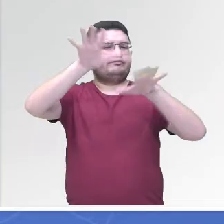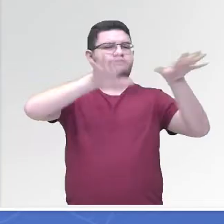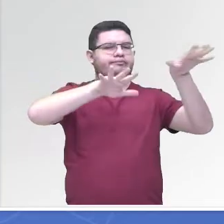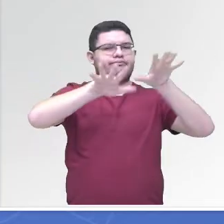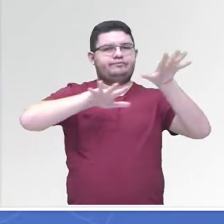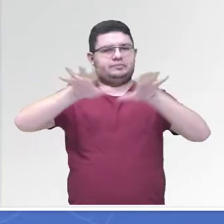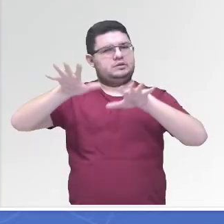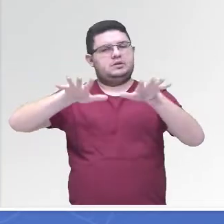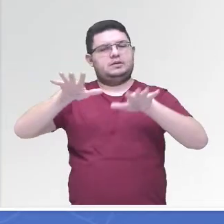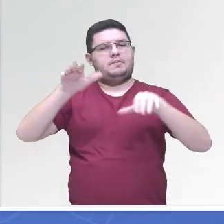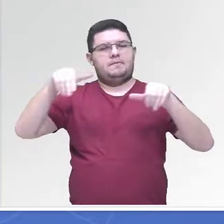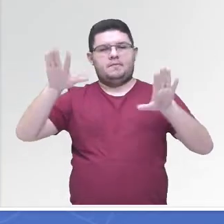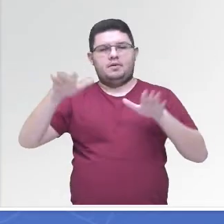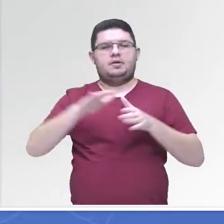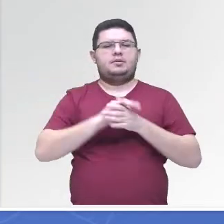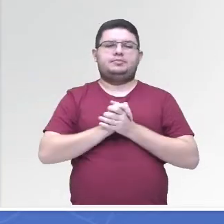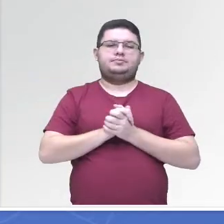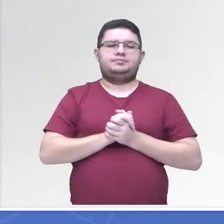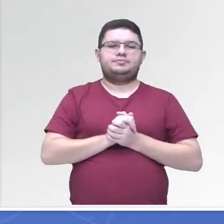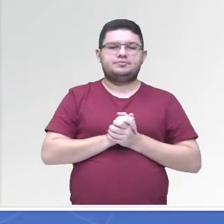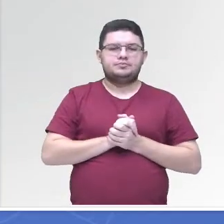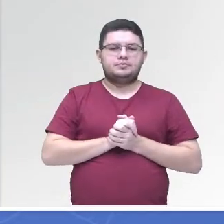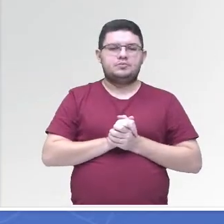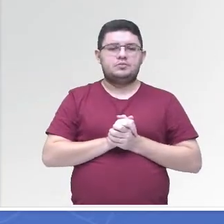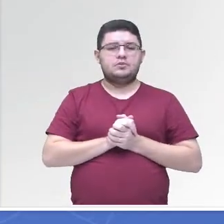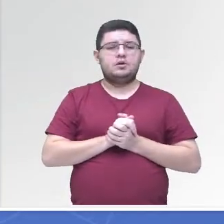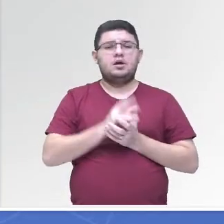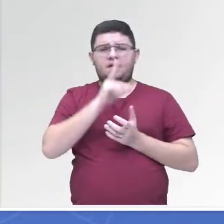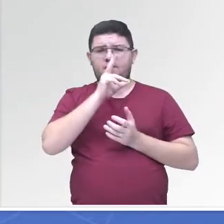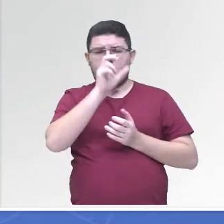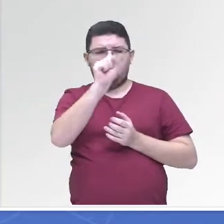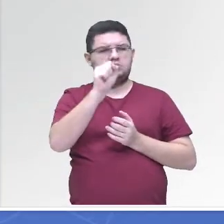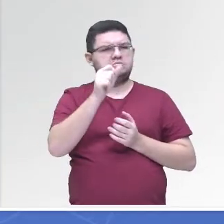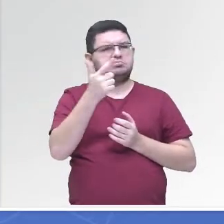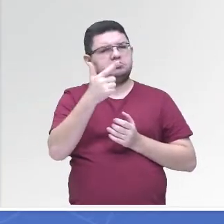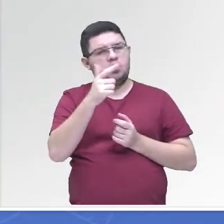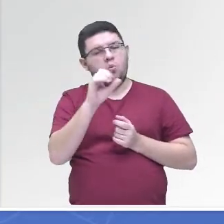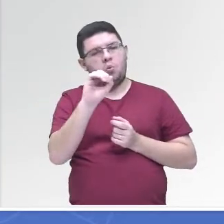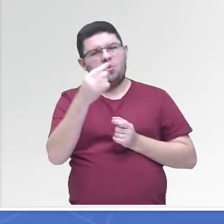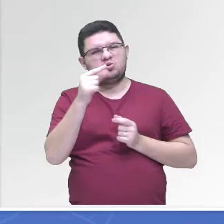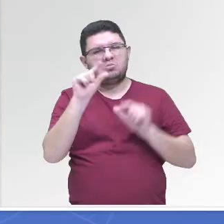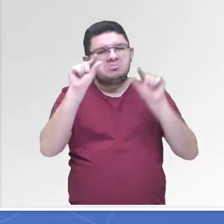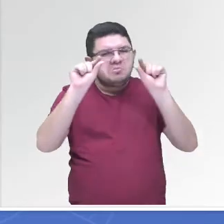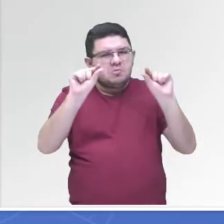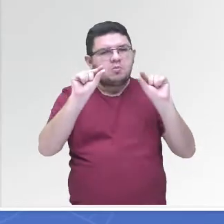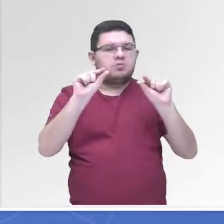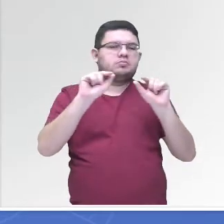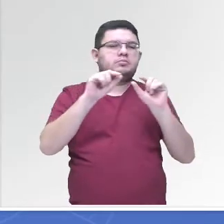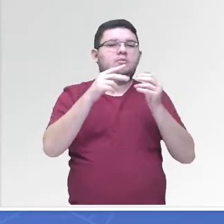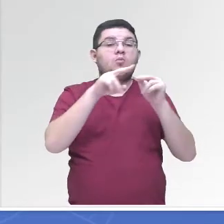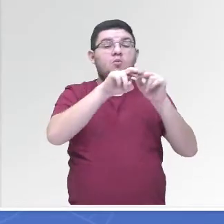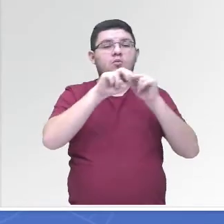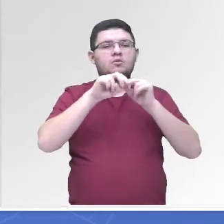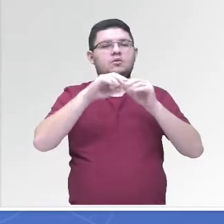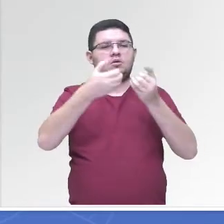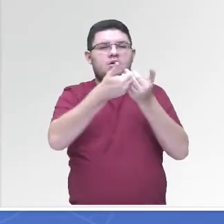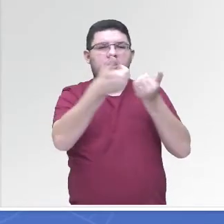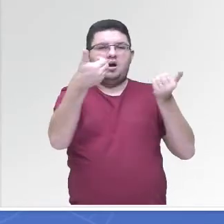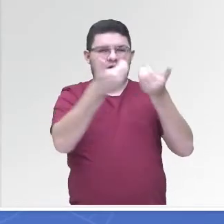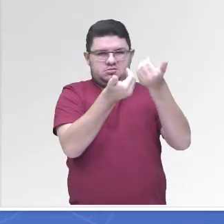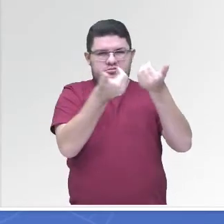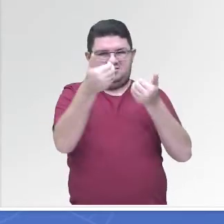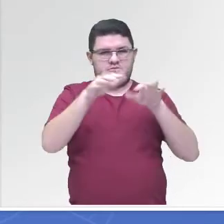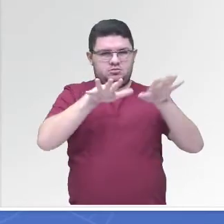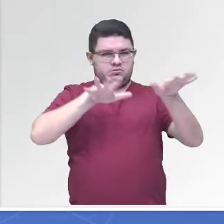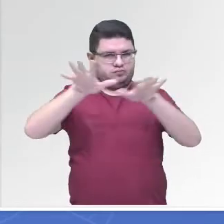não tem essa força, ou pelo menos ela é mínima, né, de coesão entre essas partículas. Nesse